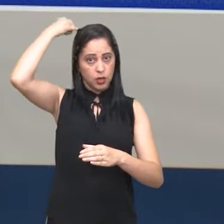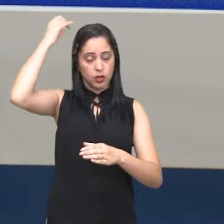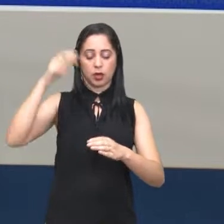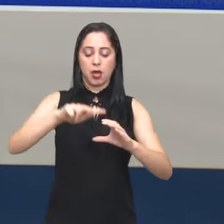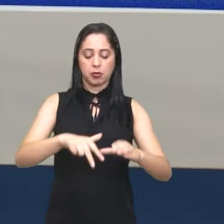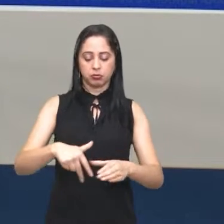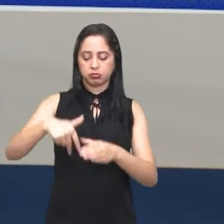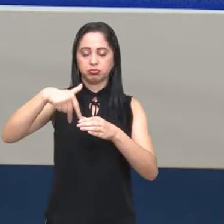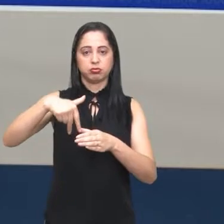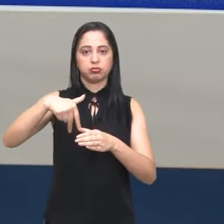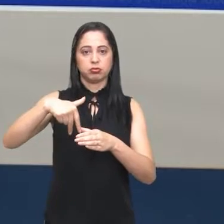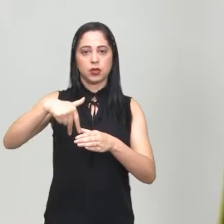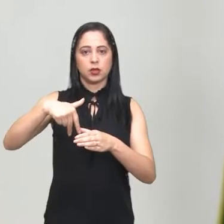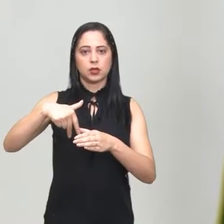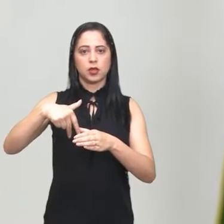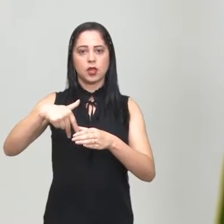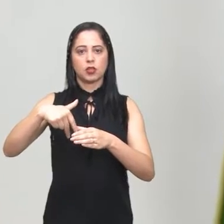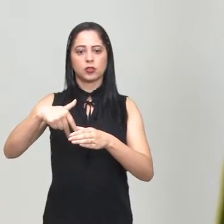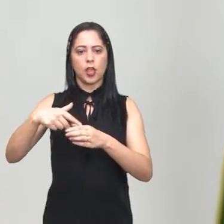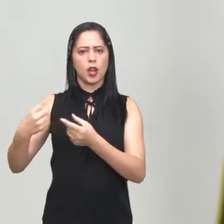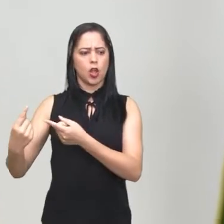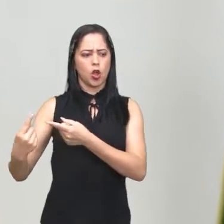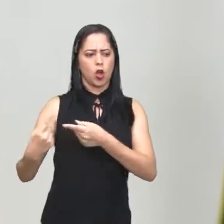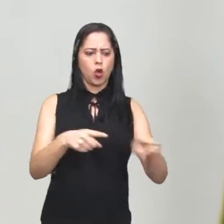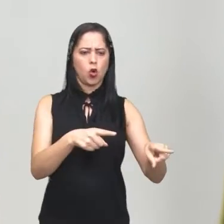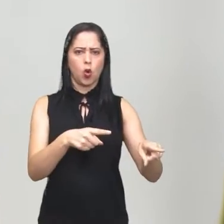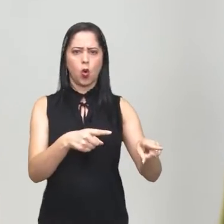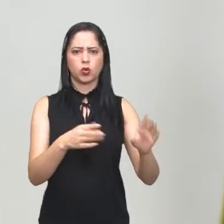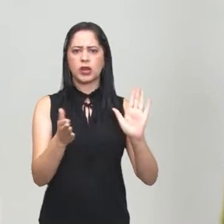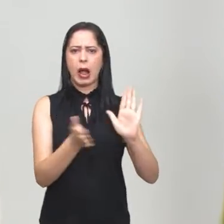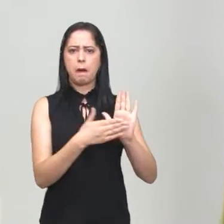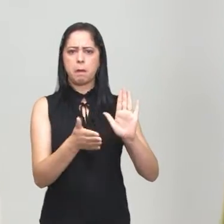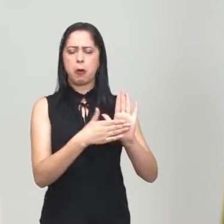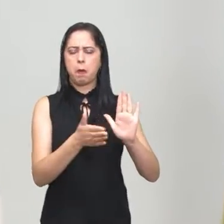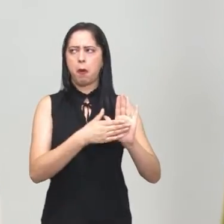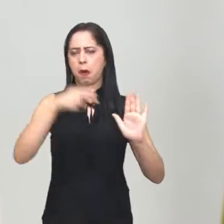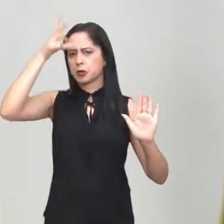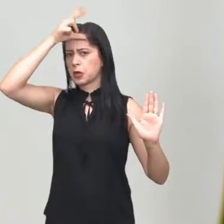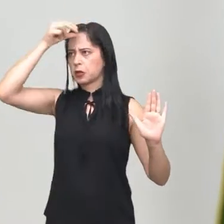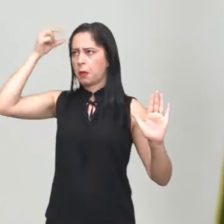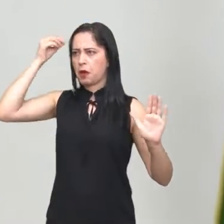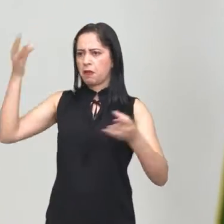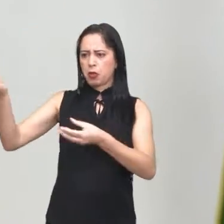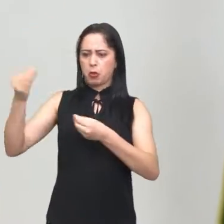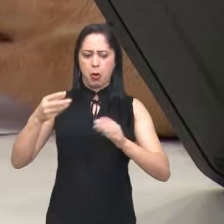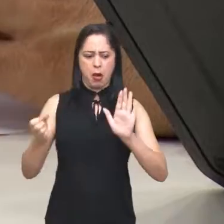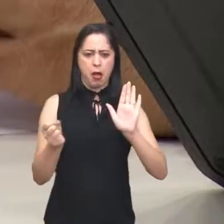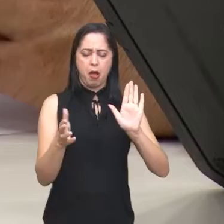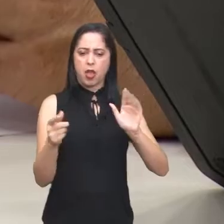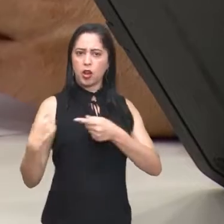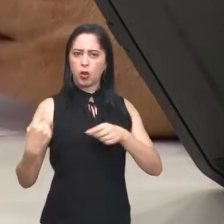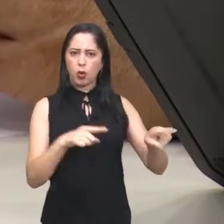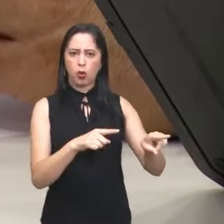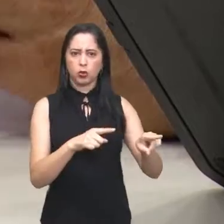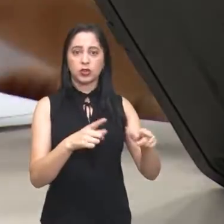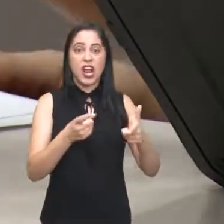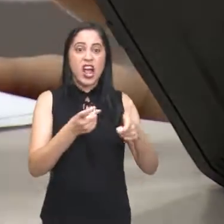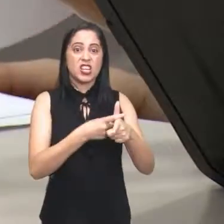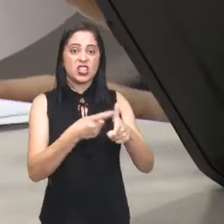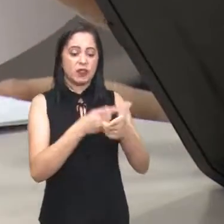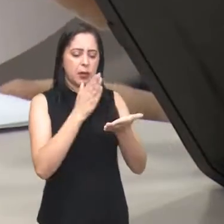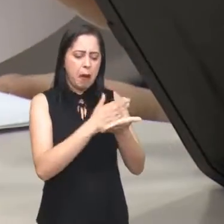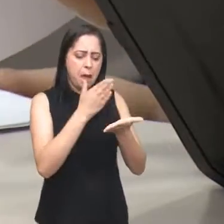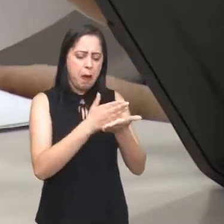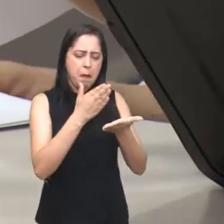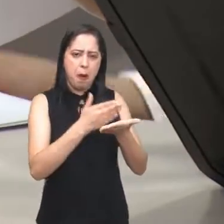utilizou o horário do grande expediente para se posicionar contrário às propostas enviadas pelo Poder Executivo de parcelamento da dívida